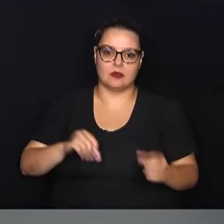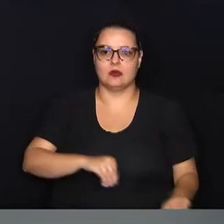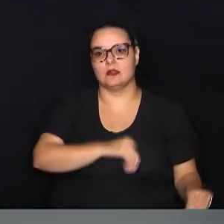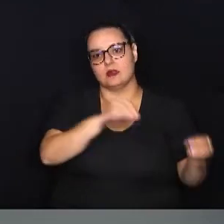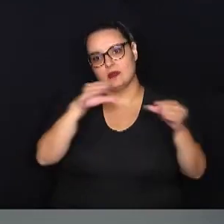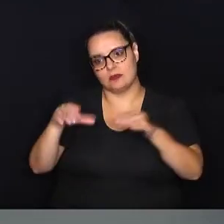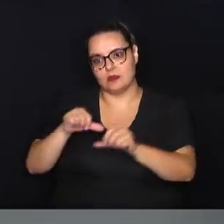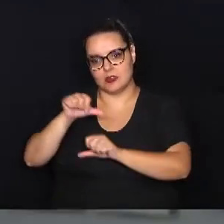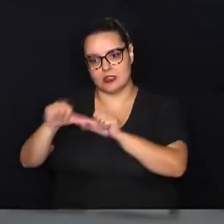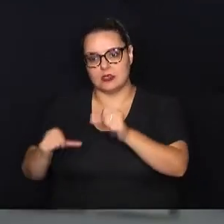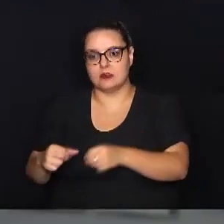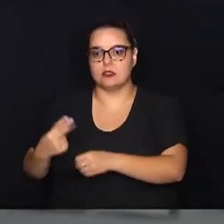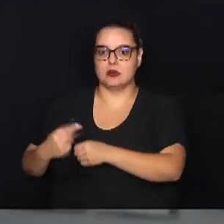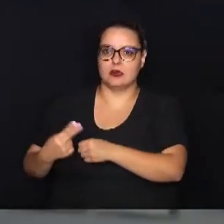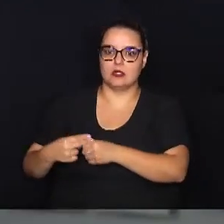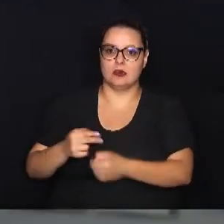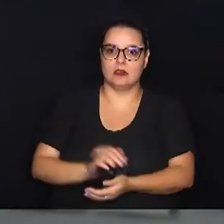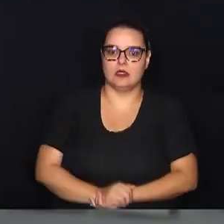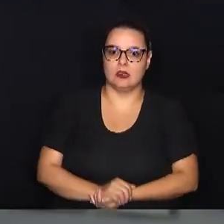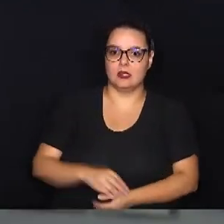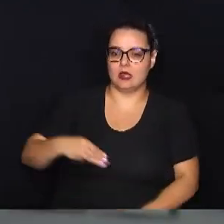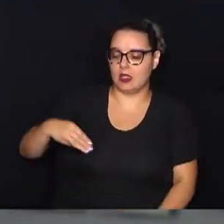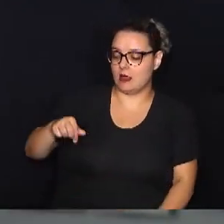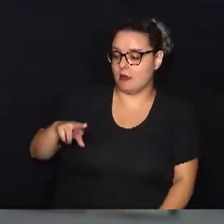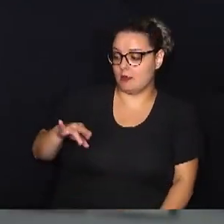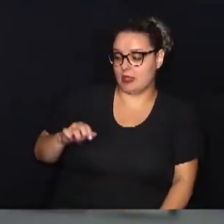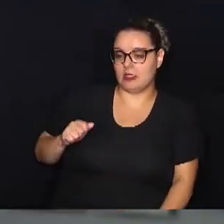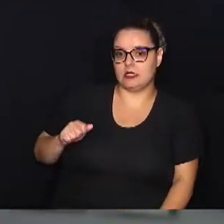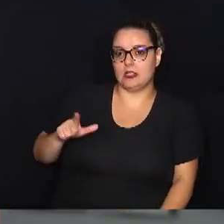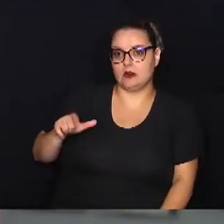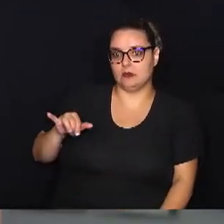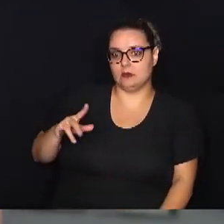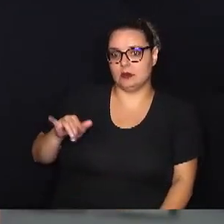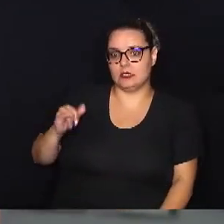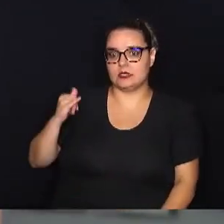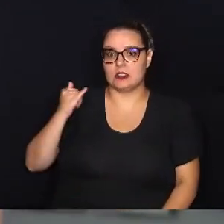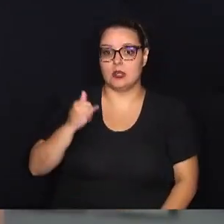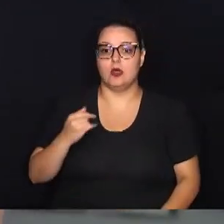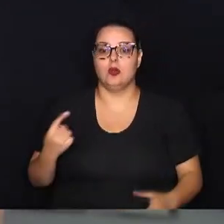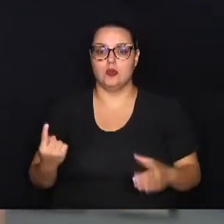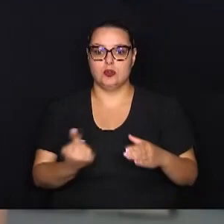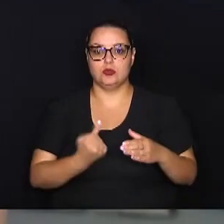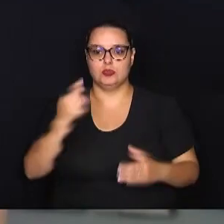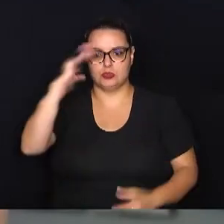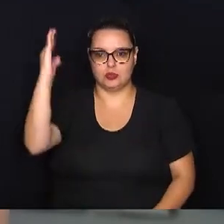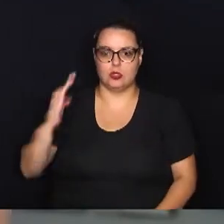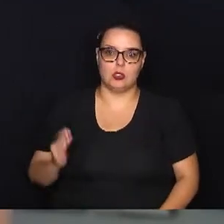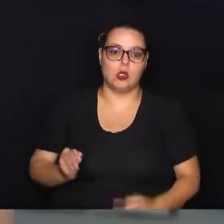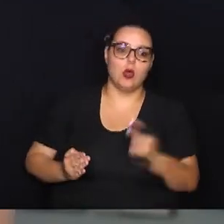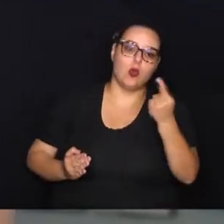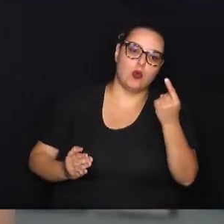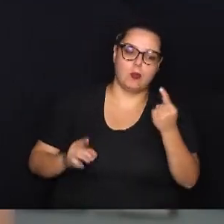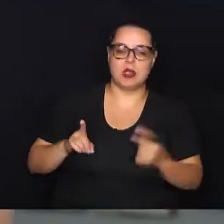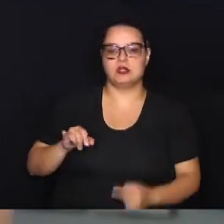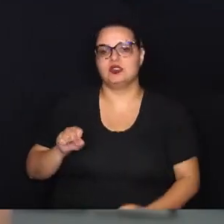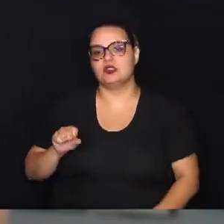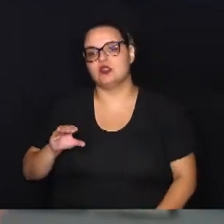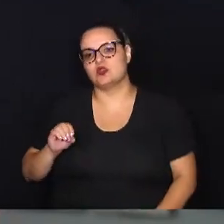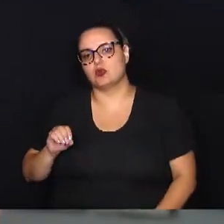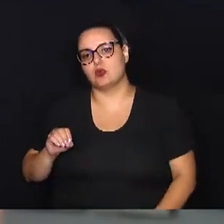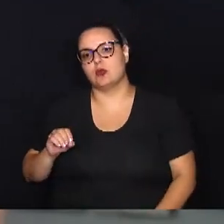da universidade. Que a Maria Luísa dizia que Discos do Brasil era uma discografia.